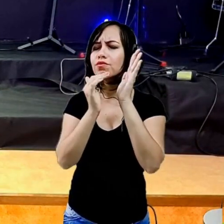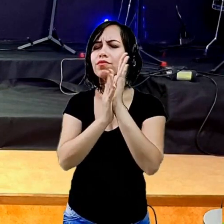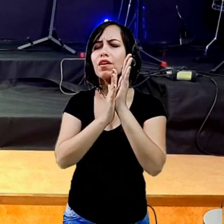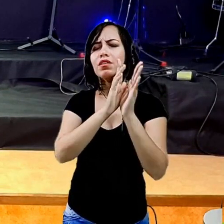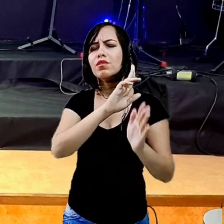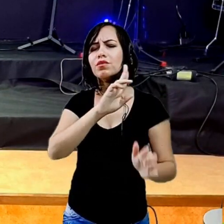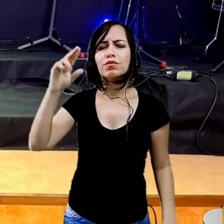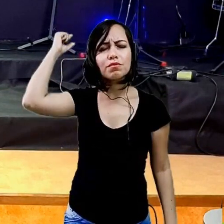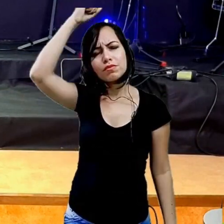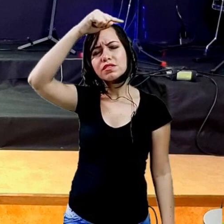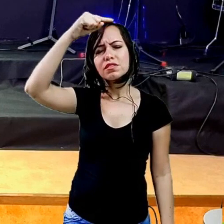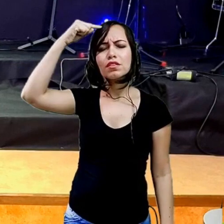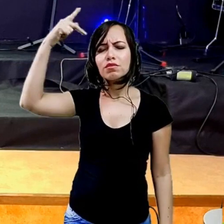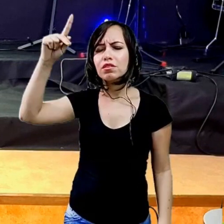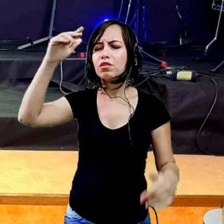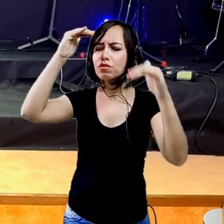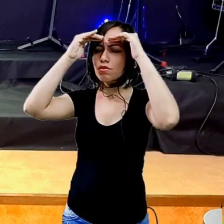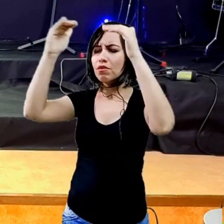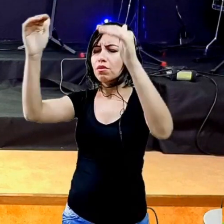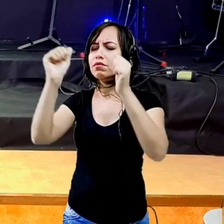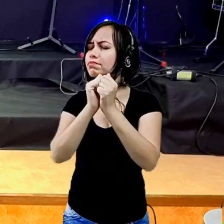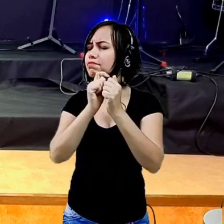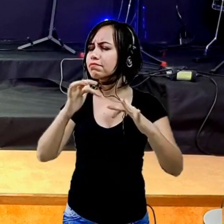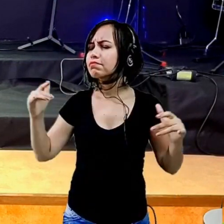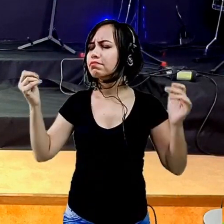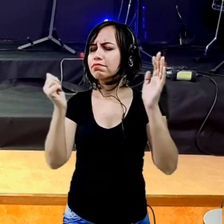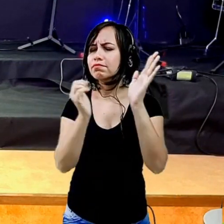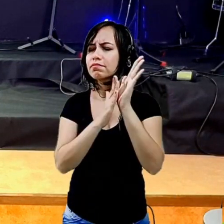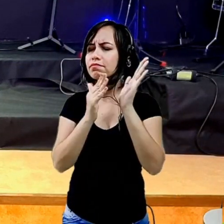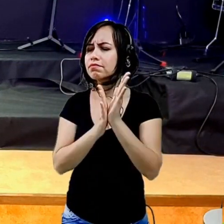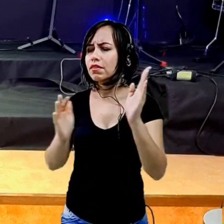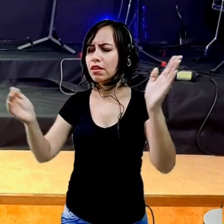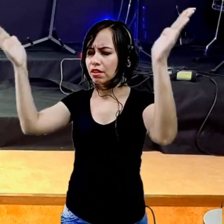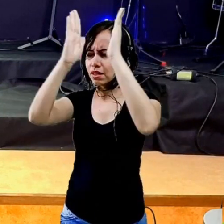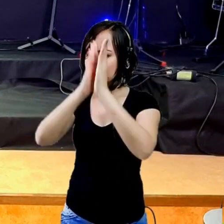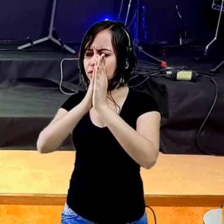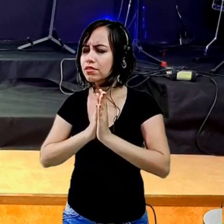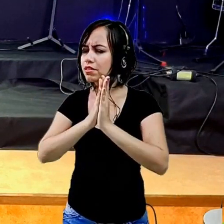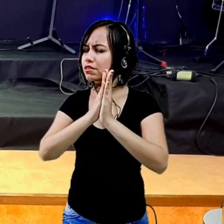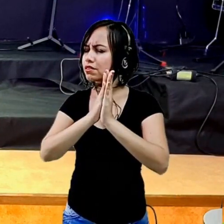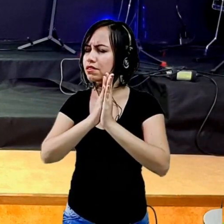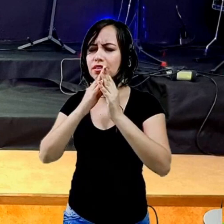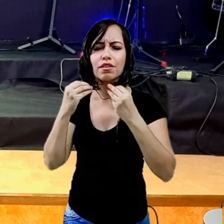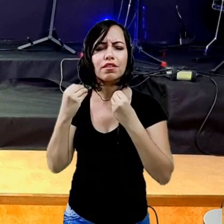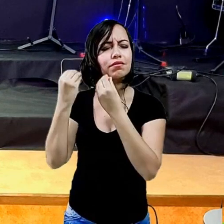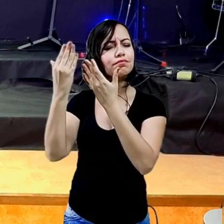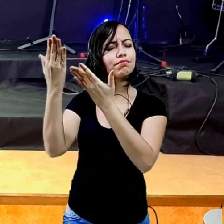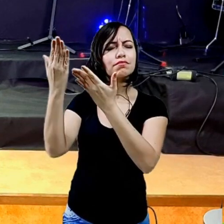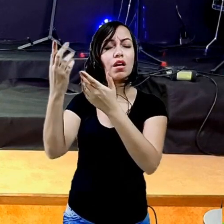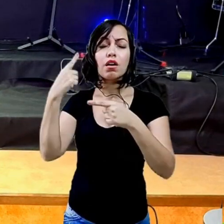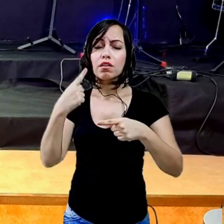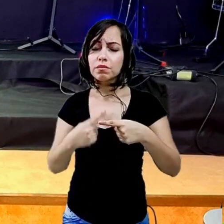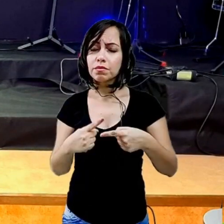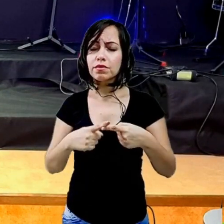Senhor. Toda honra, toda glória, todo louvor e toda adoração seja dado a ti, Senhor, porque